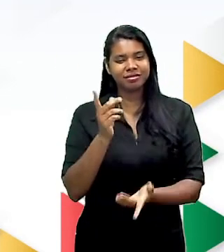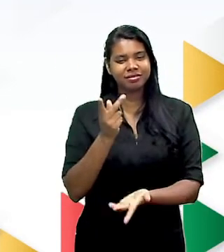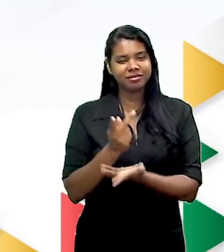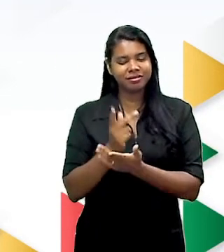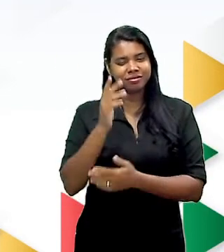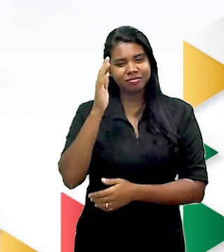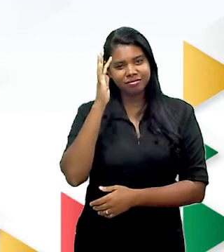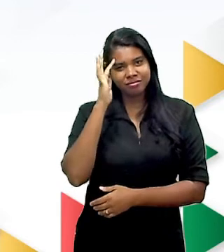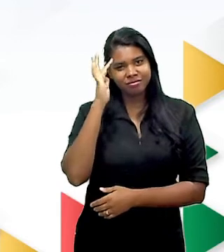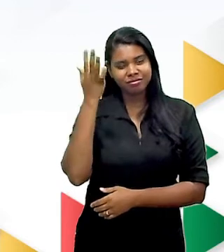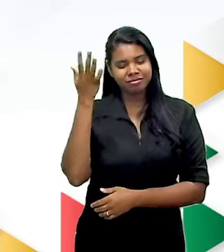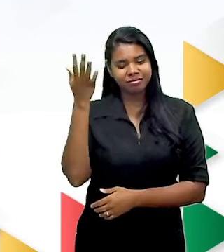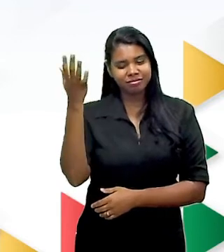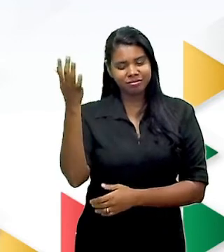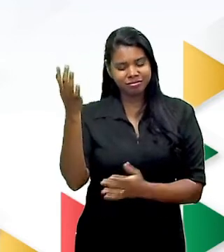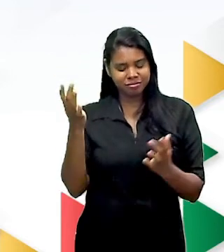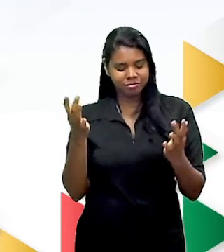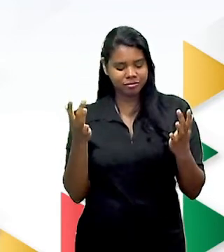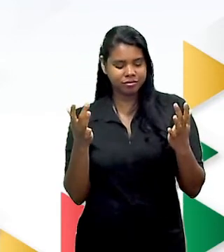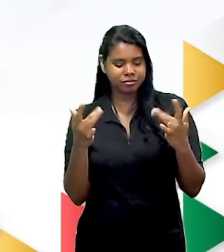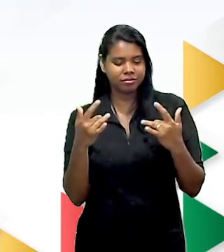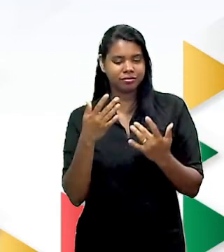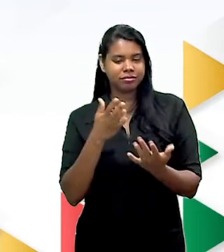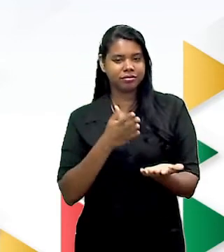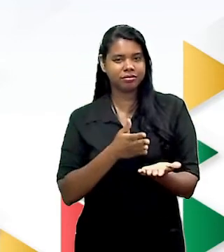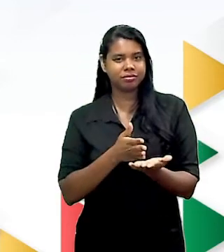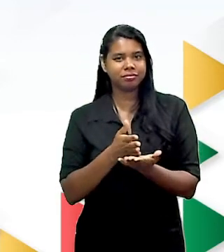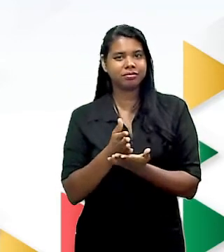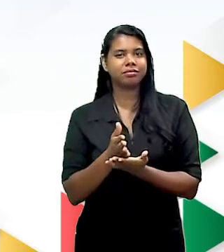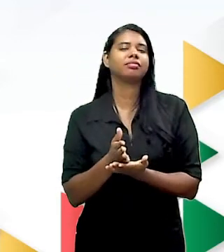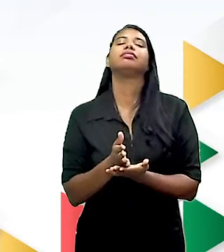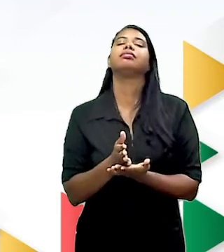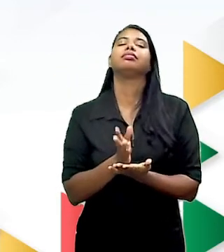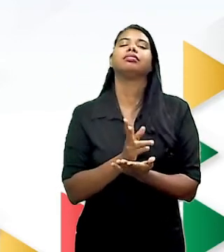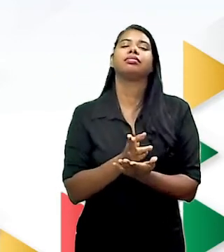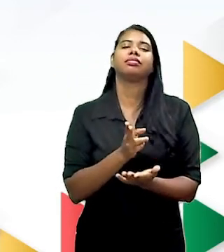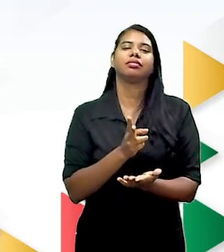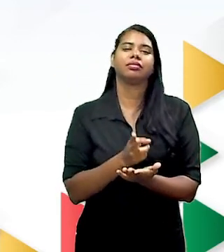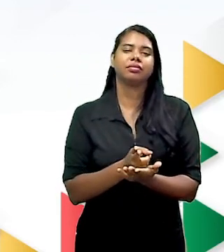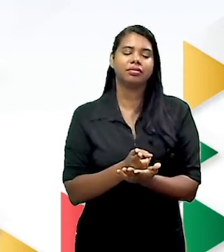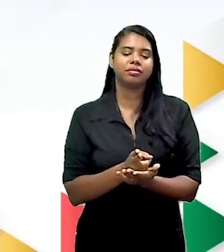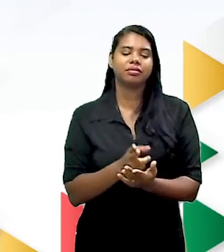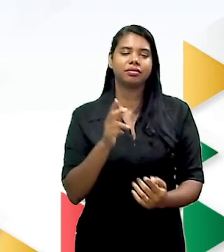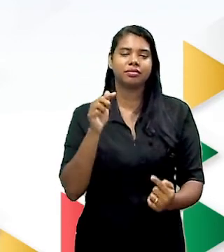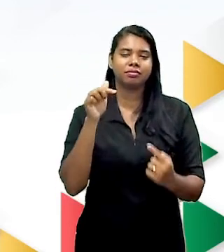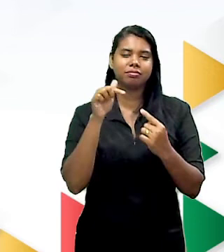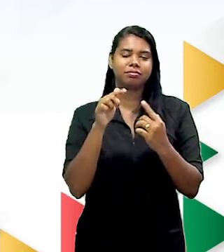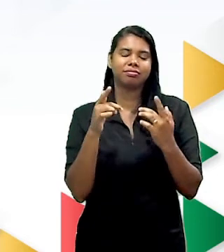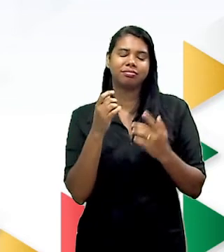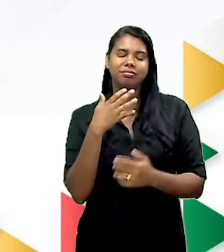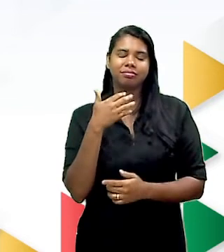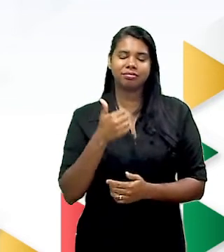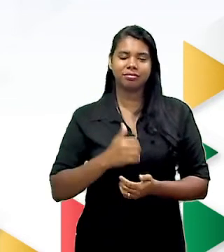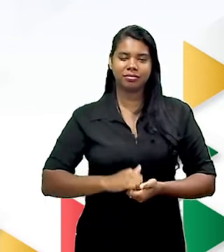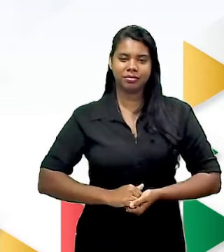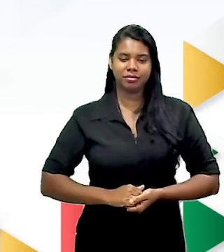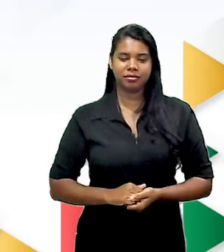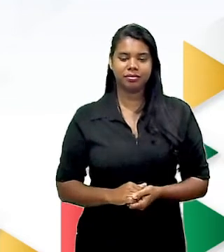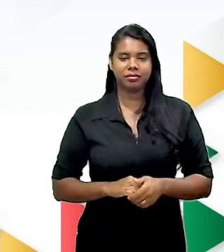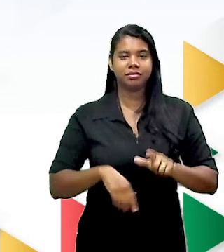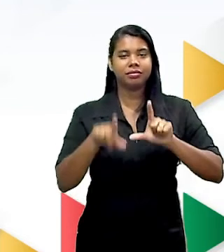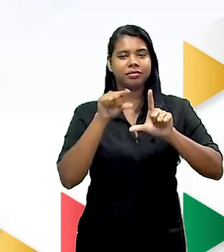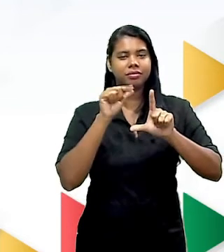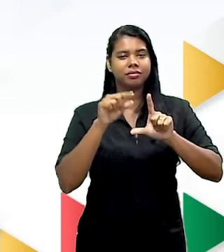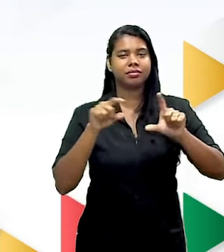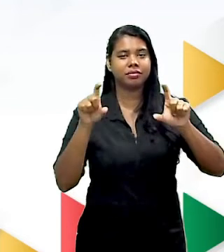razão, a sua luz, é o caminho para você ficar sempre próximo daquilo que te faz bem. Selecionamos